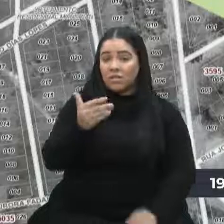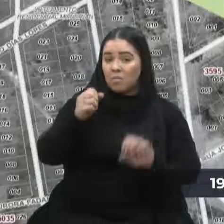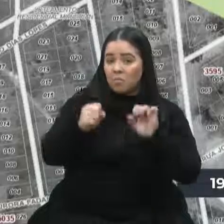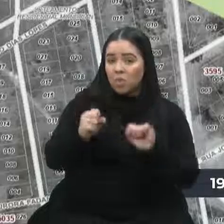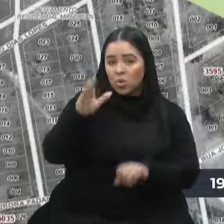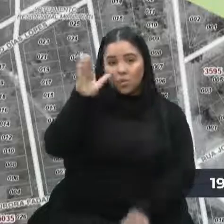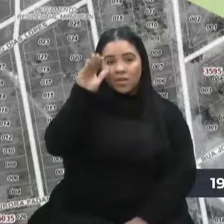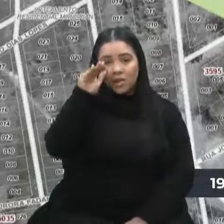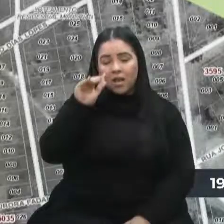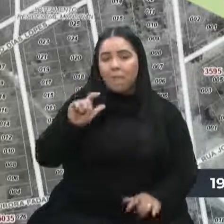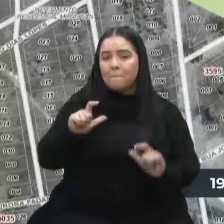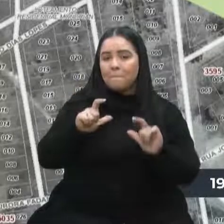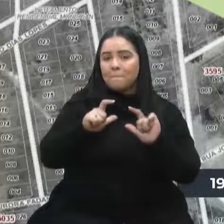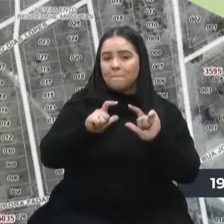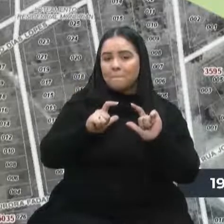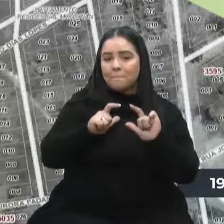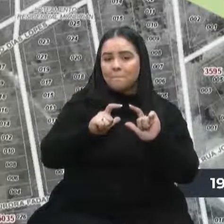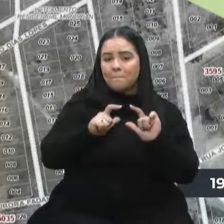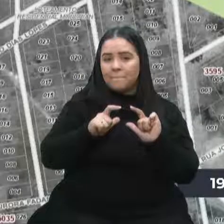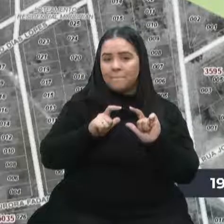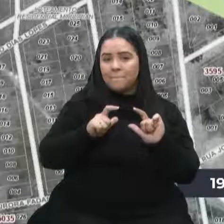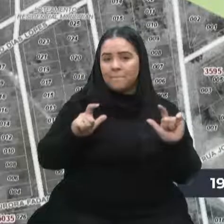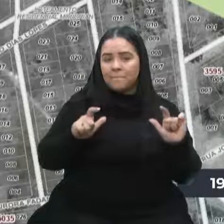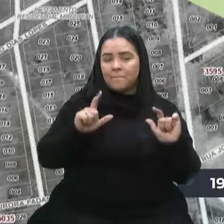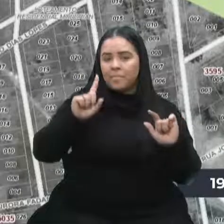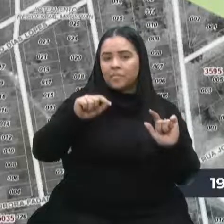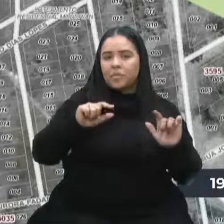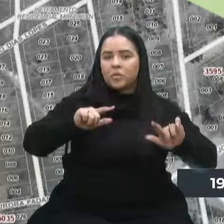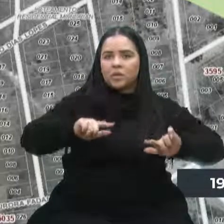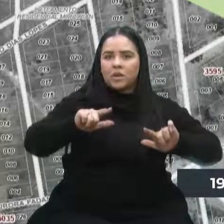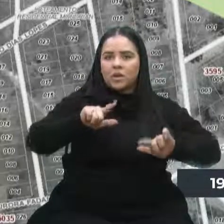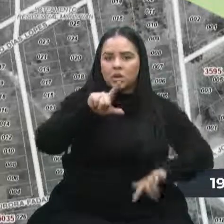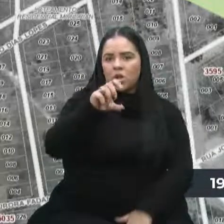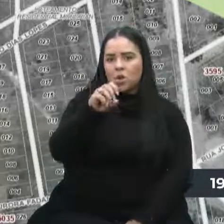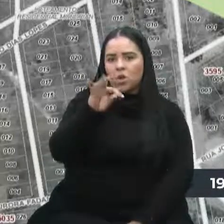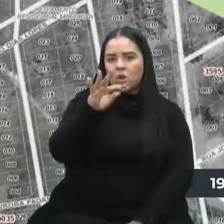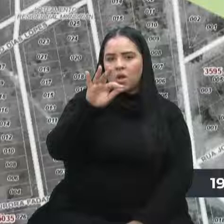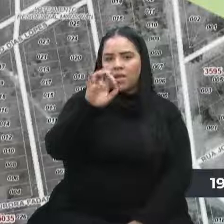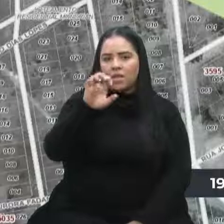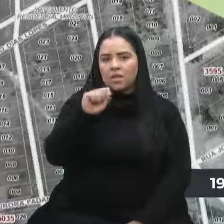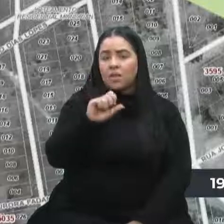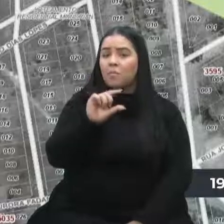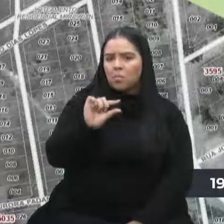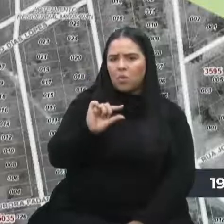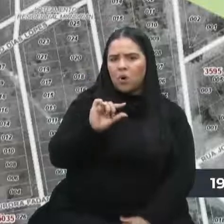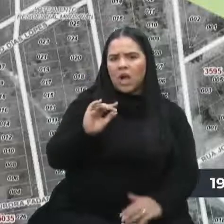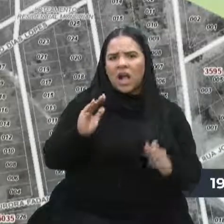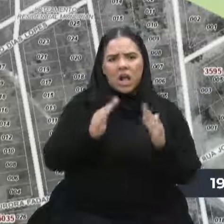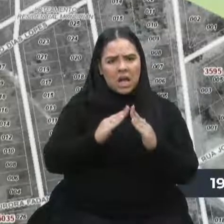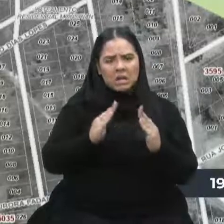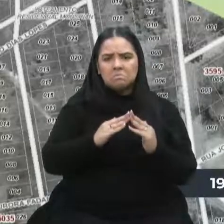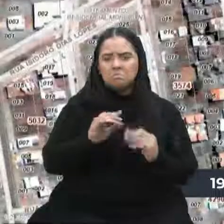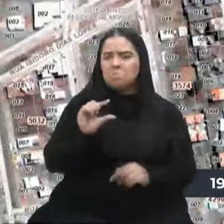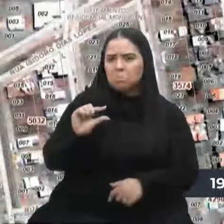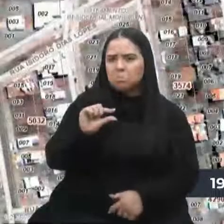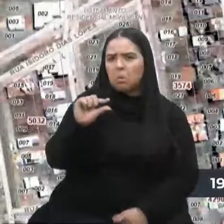que a maioria são lotes. Poucas casas, pouquíssimas casas